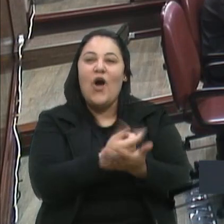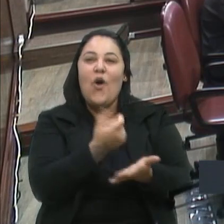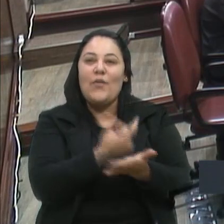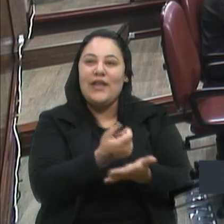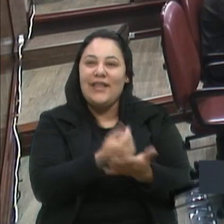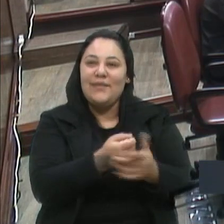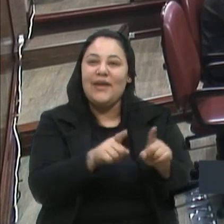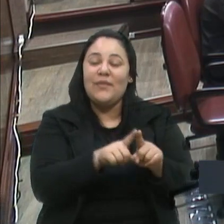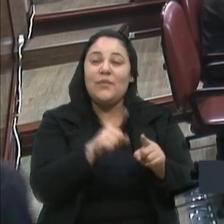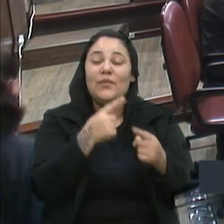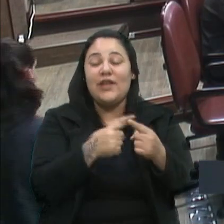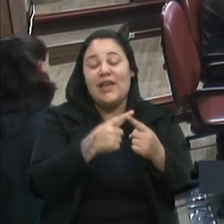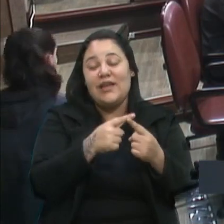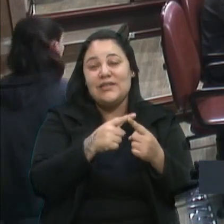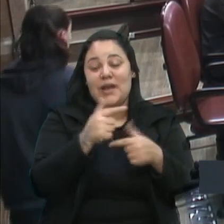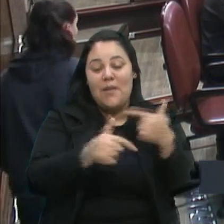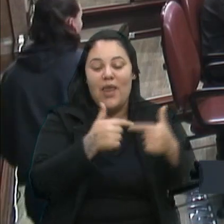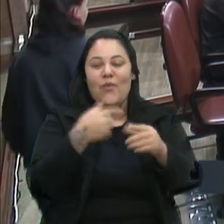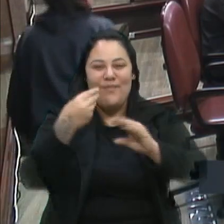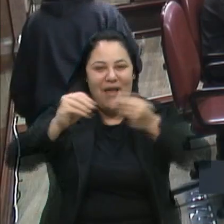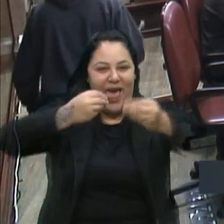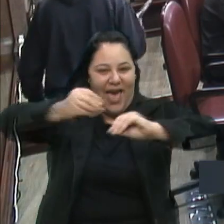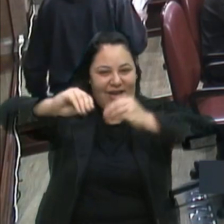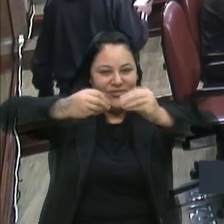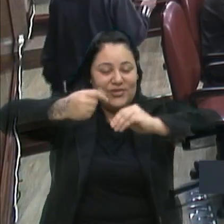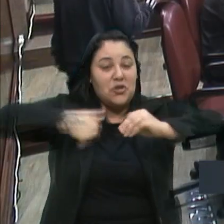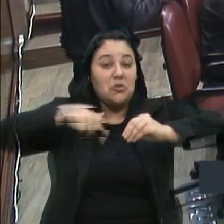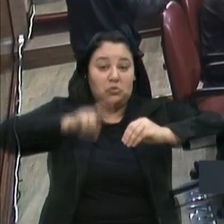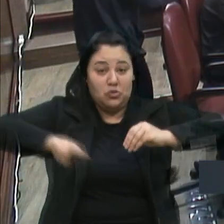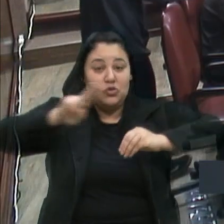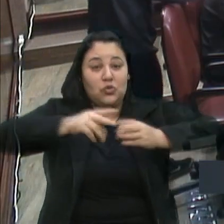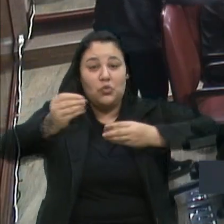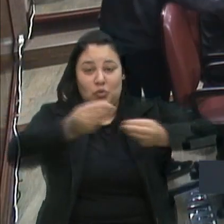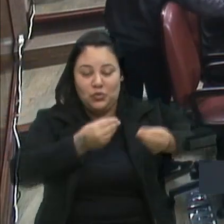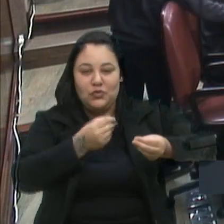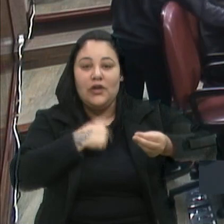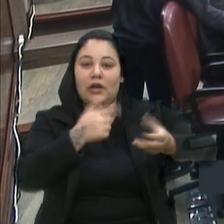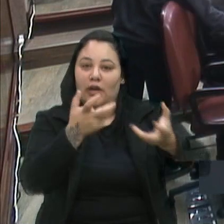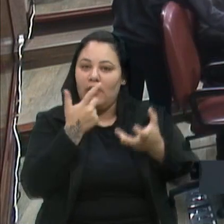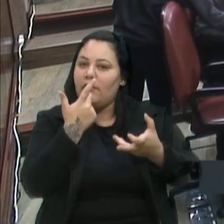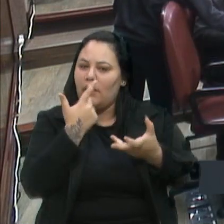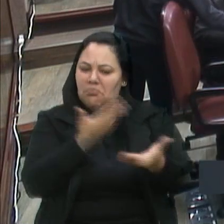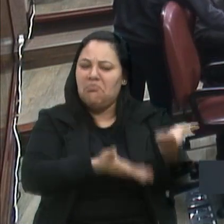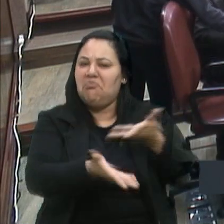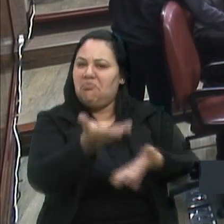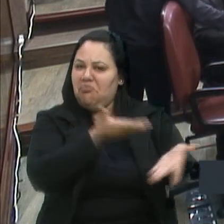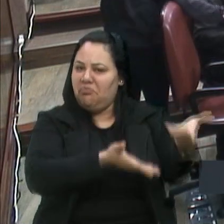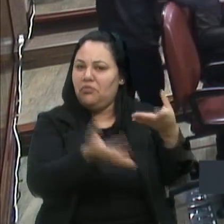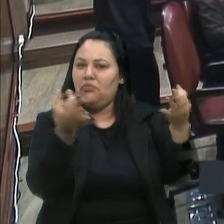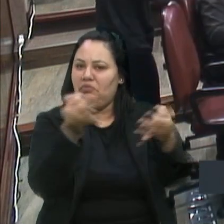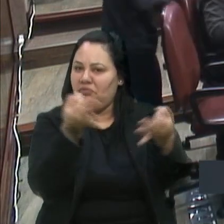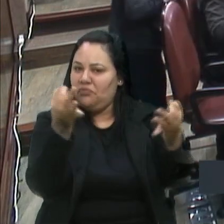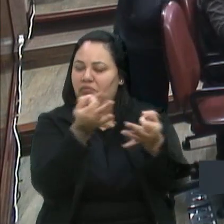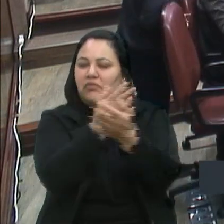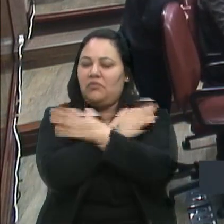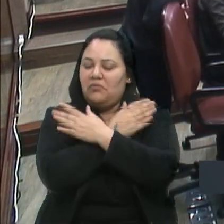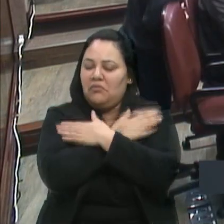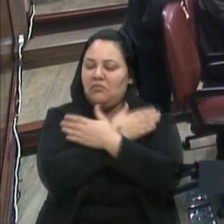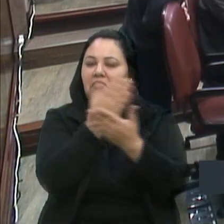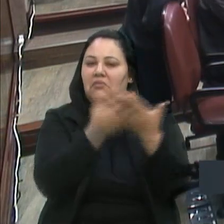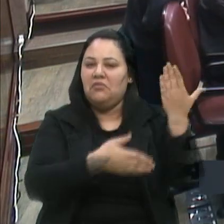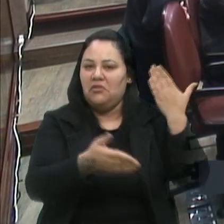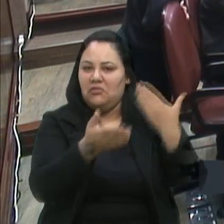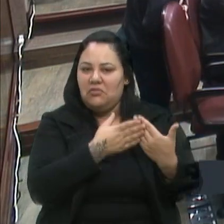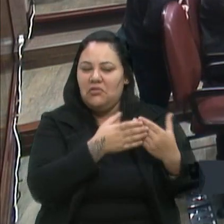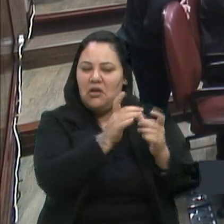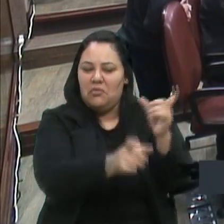essas embalagens. Eu quero deixar registrado também que o atendimento de primeira, um abraço a todos, aquelas